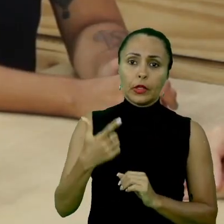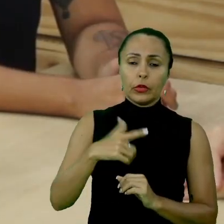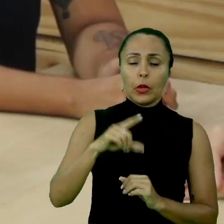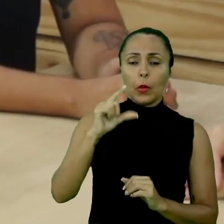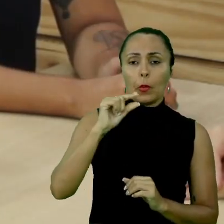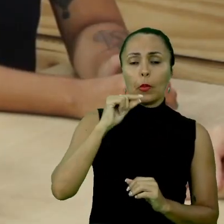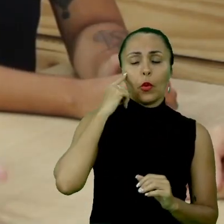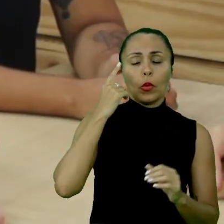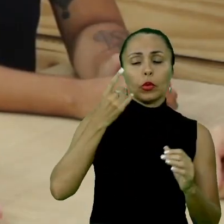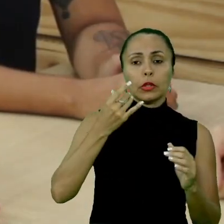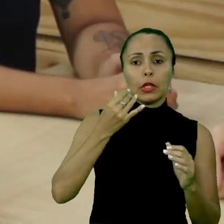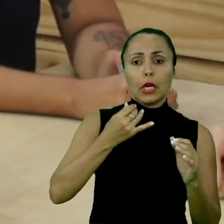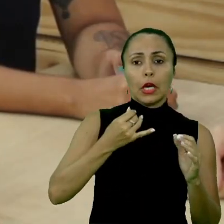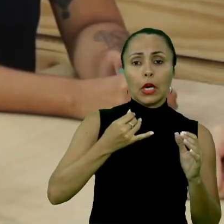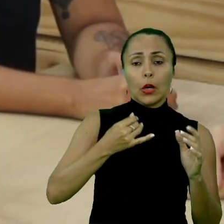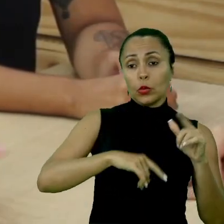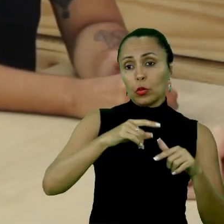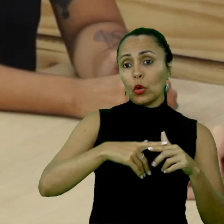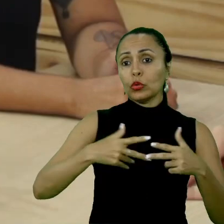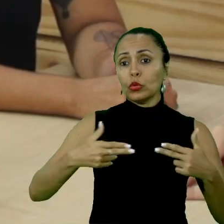identidade daquele de quem produz.